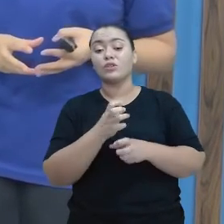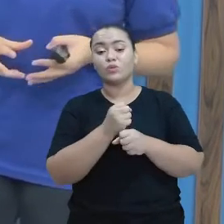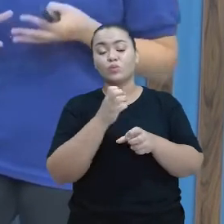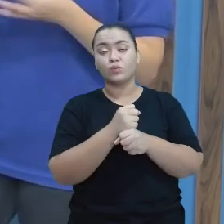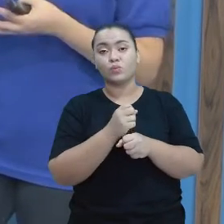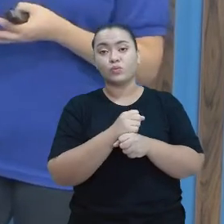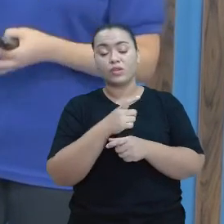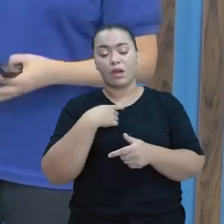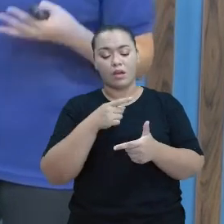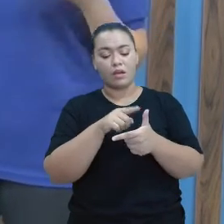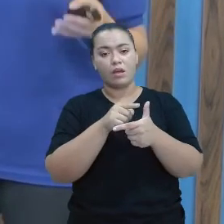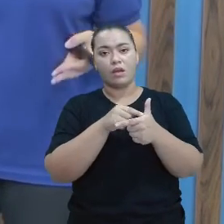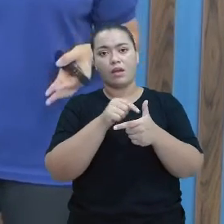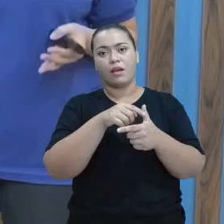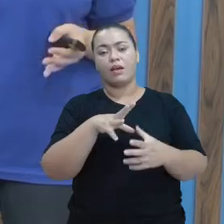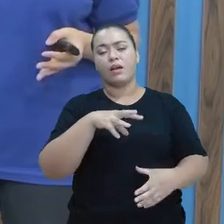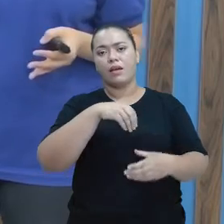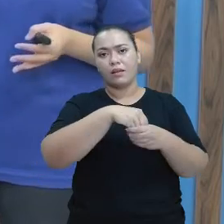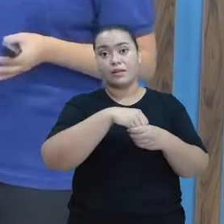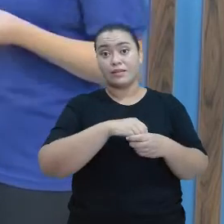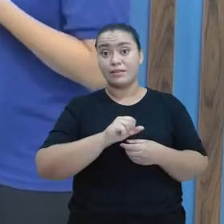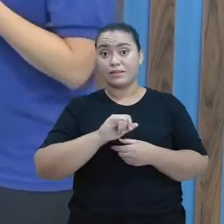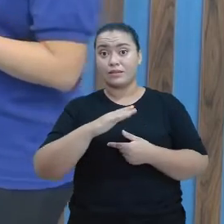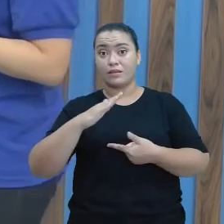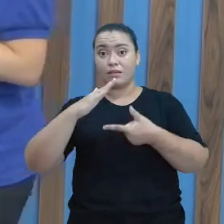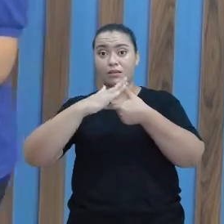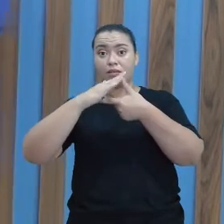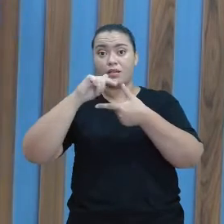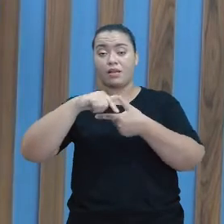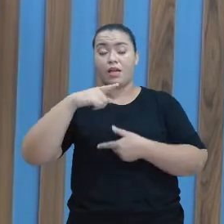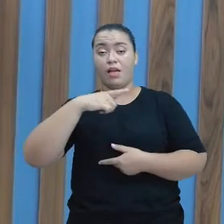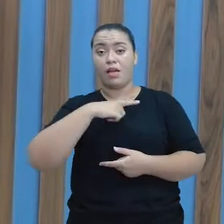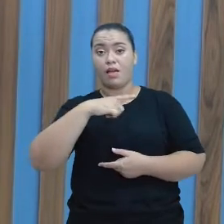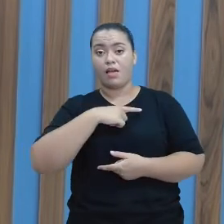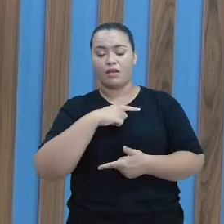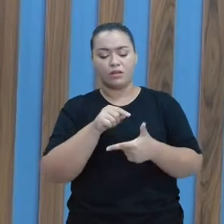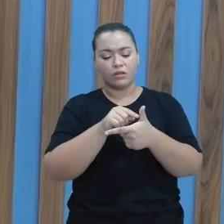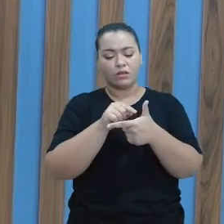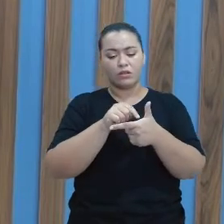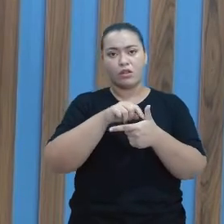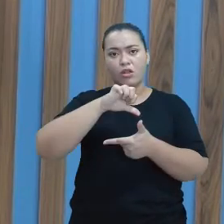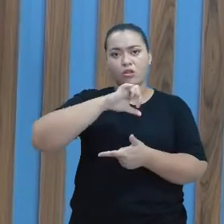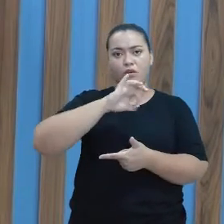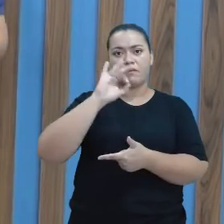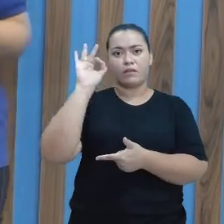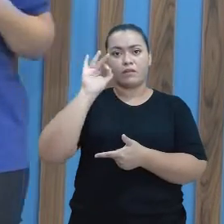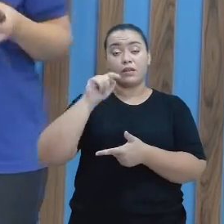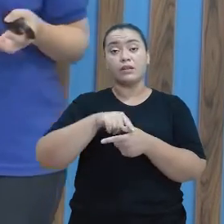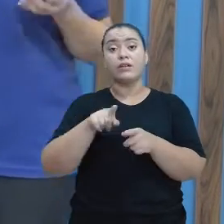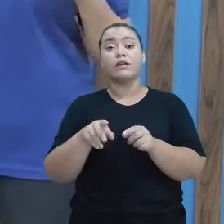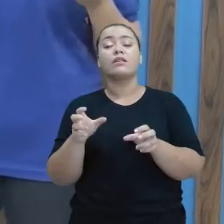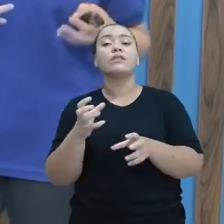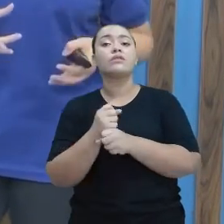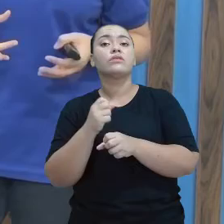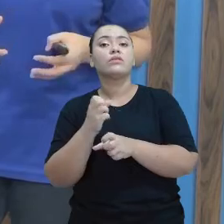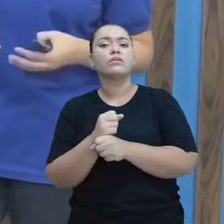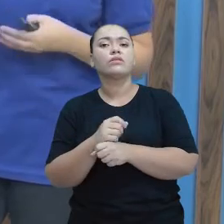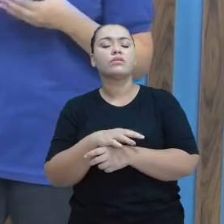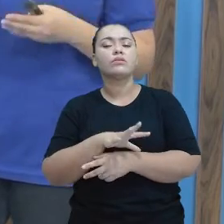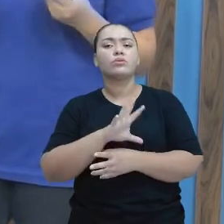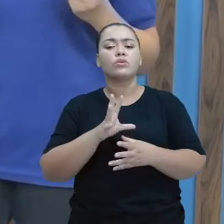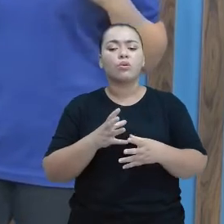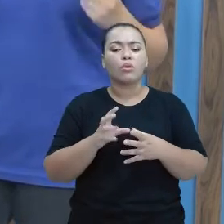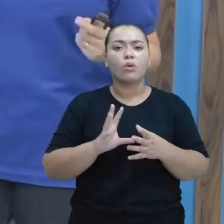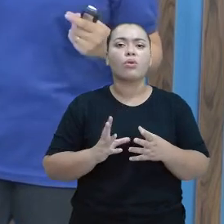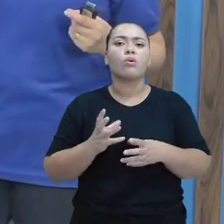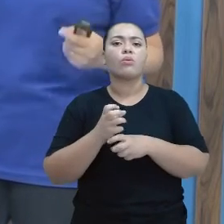internos? Então, se no triângulo retângulo a gente já tem um ângulo de 90 graus e a soma dos ângulos internos vai ter que